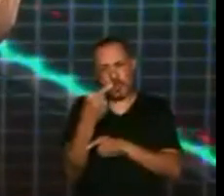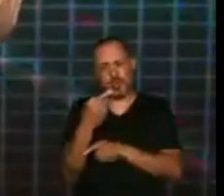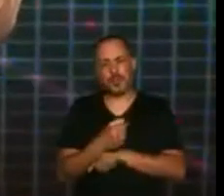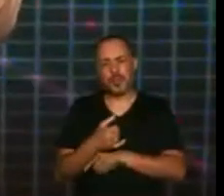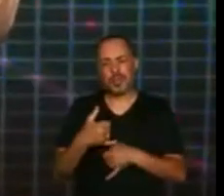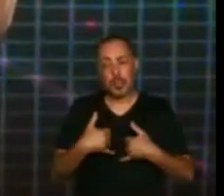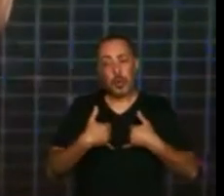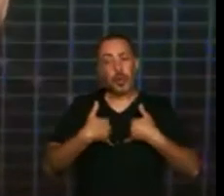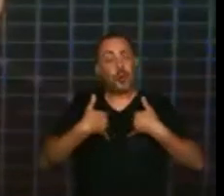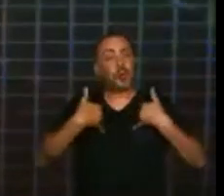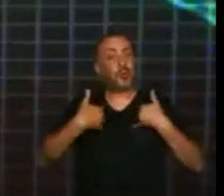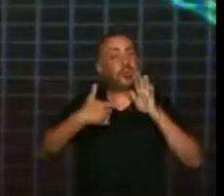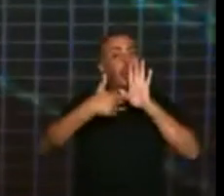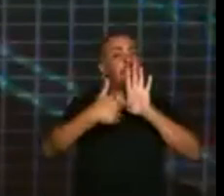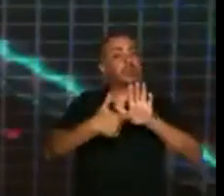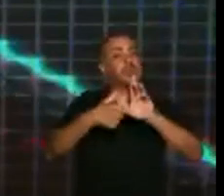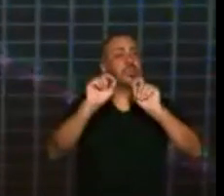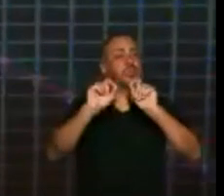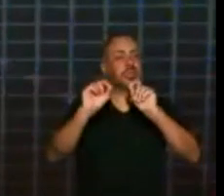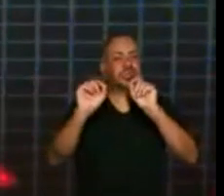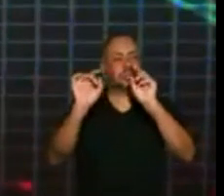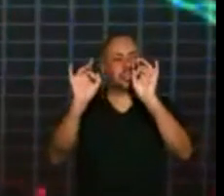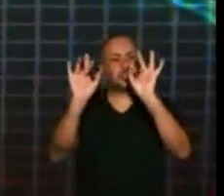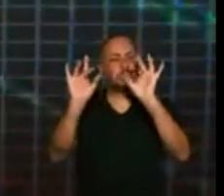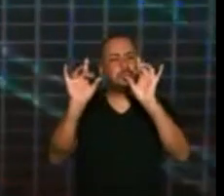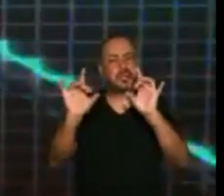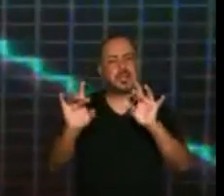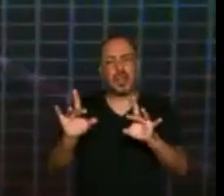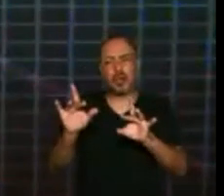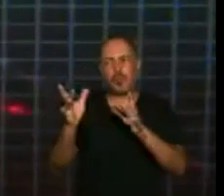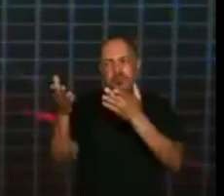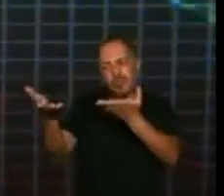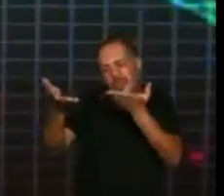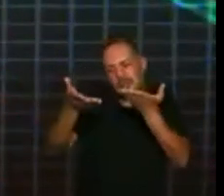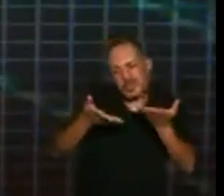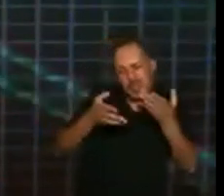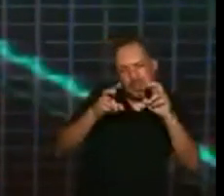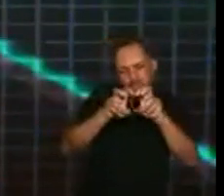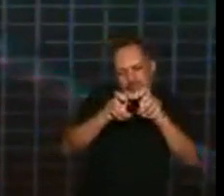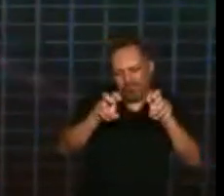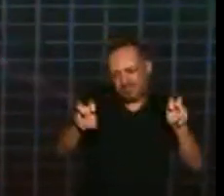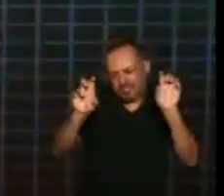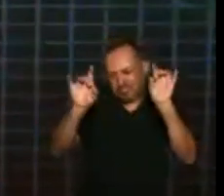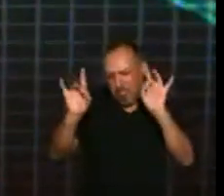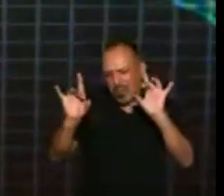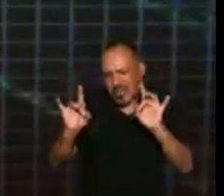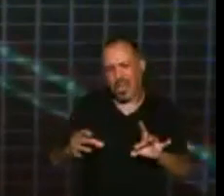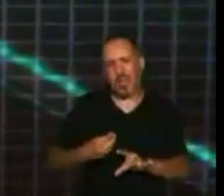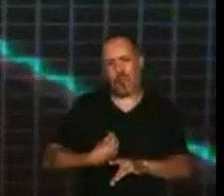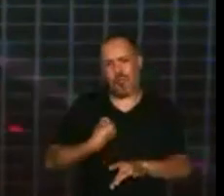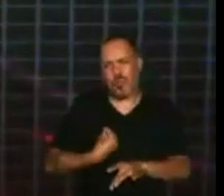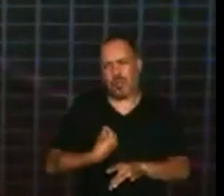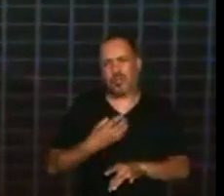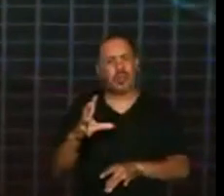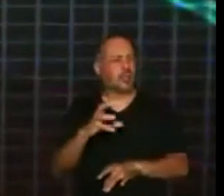orgulho de apresentar agora, um momento super especial que a gente vai receber aqui ao palco pessoas, olha, especialíssimas, pessoas que